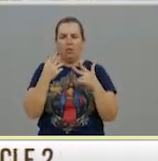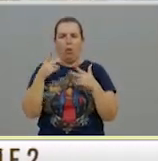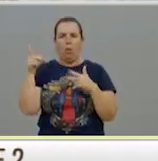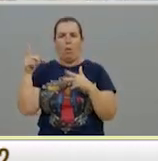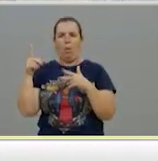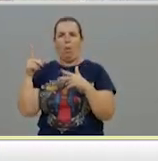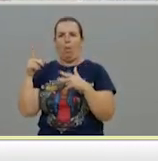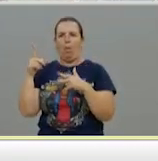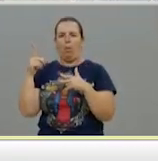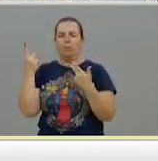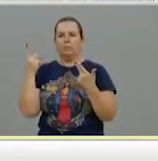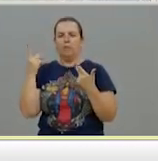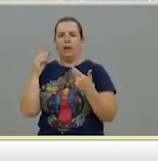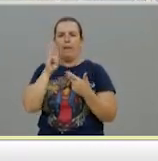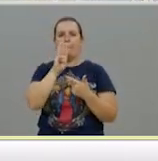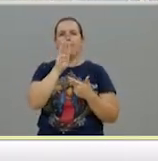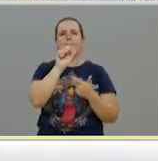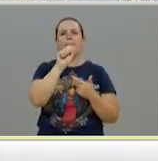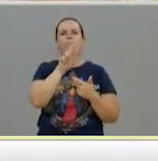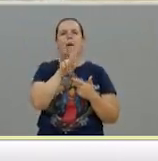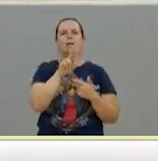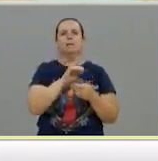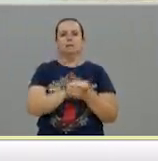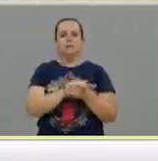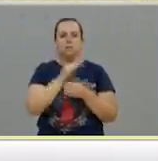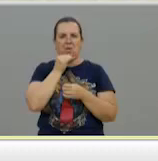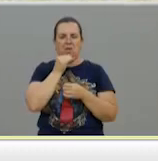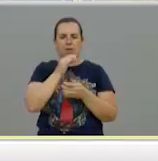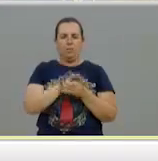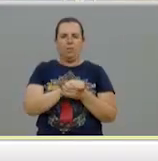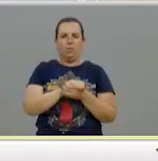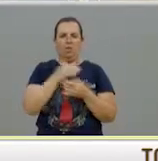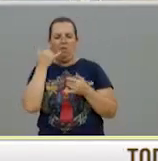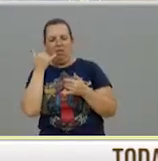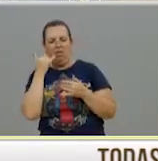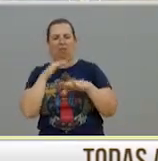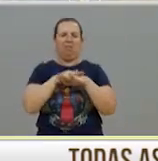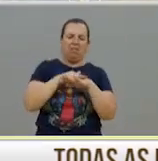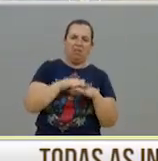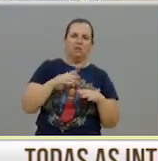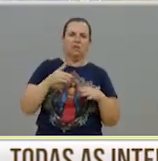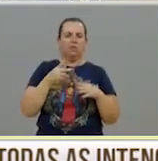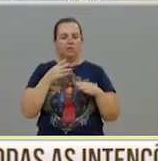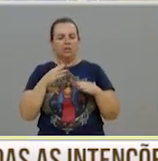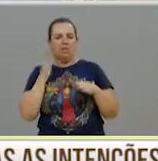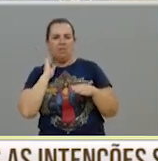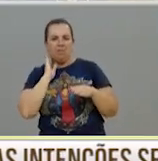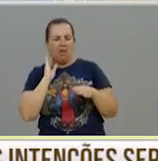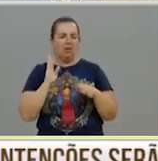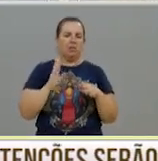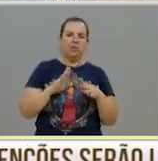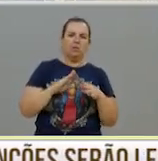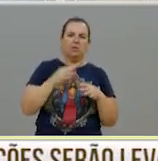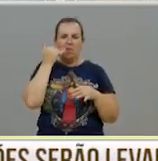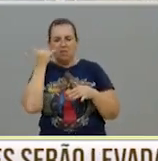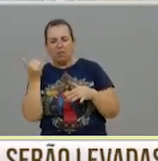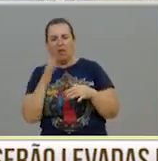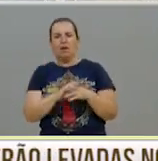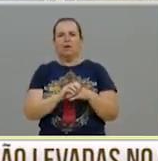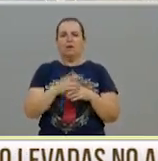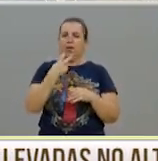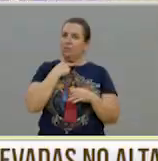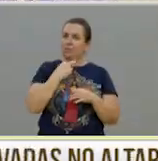feira. Não dá para você, senta no banco, se aquieta, homem, tem formiga ali mordendo.